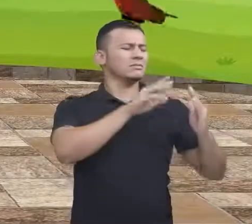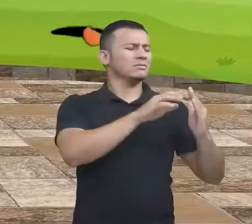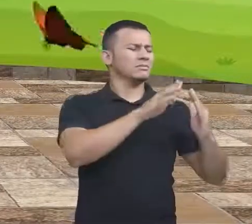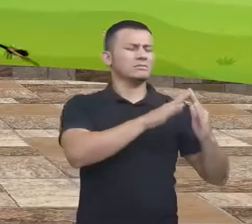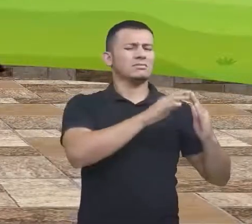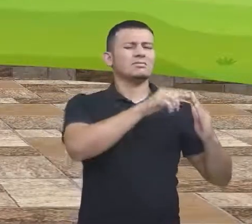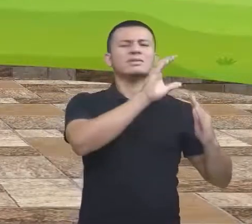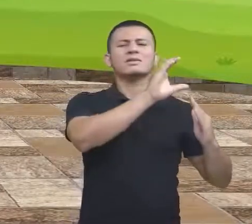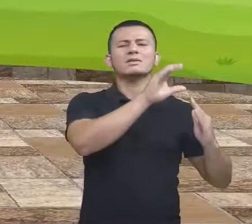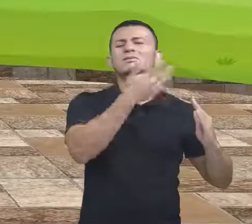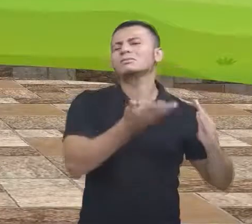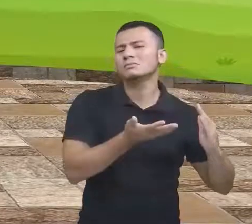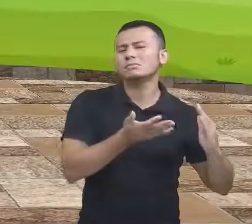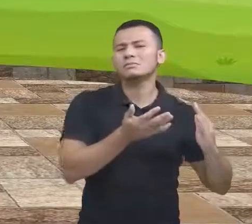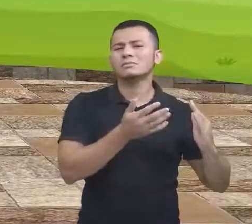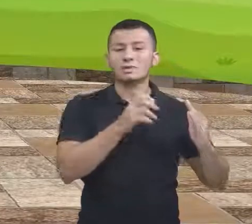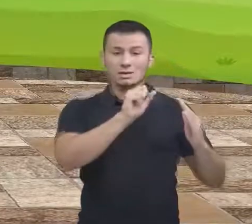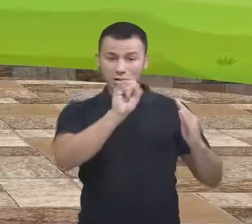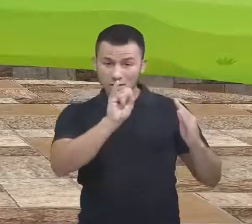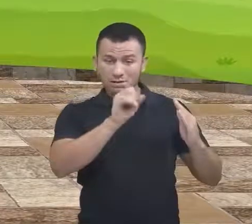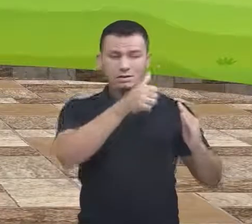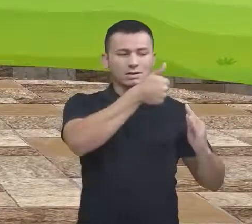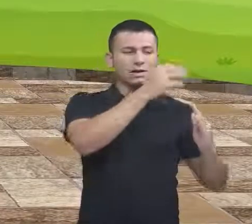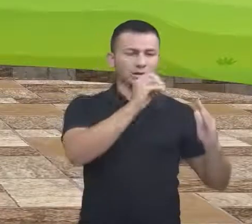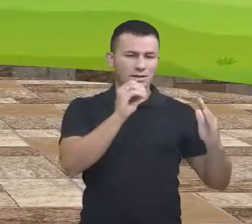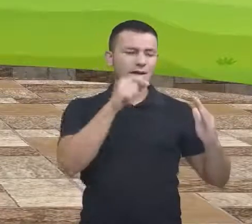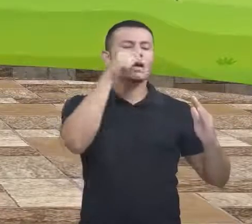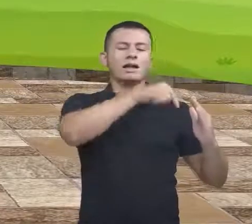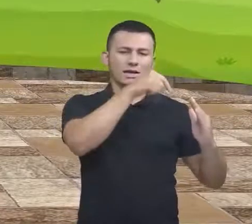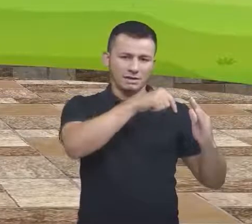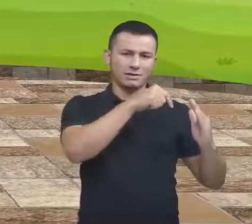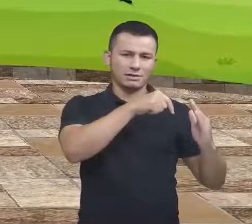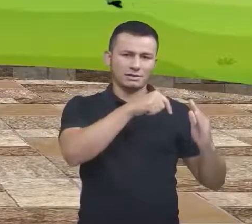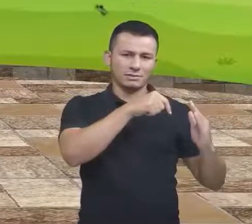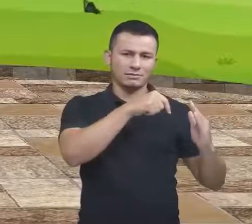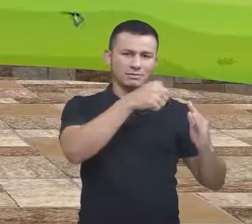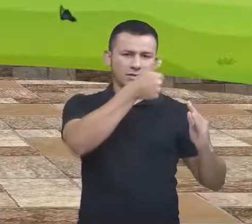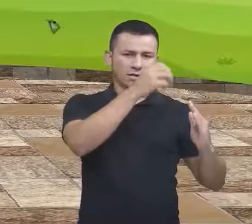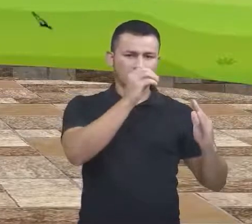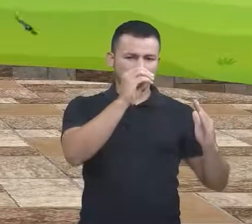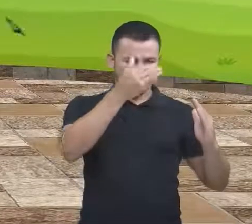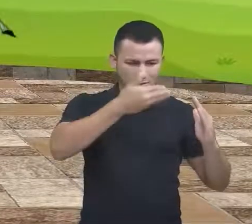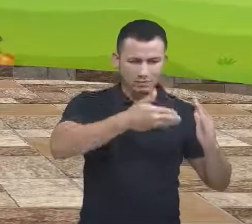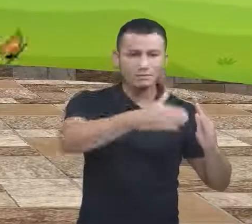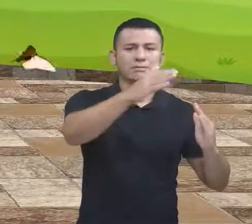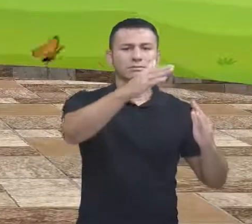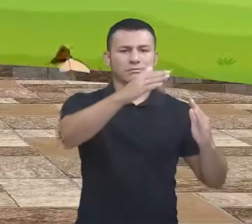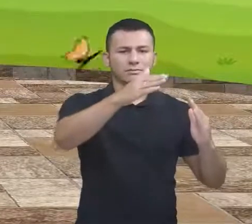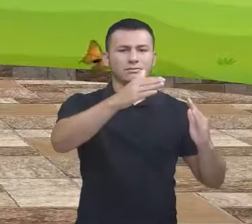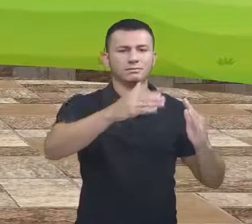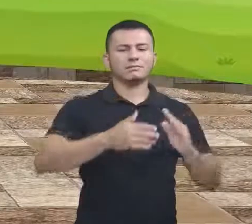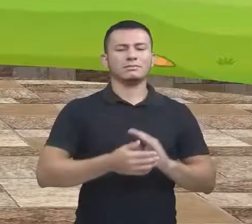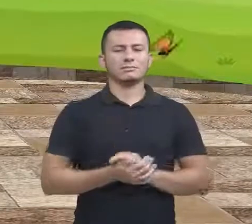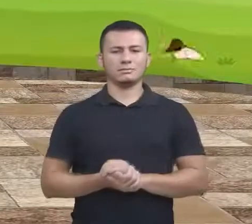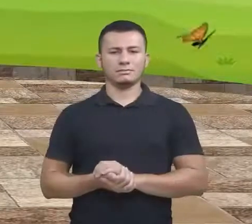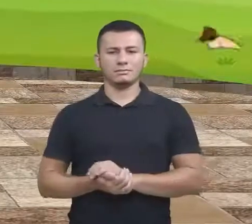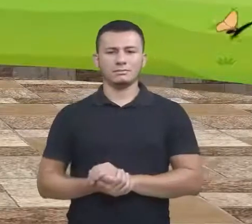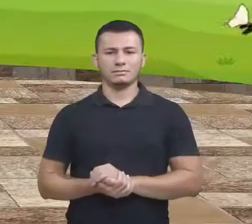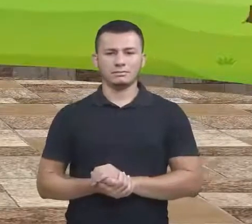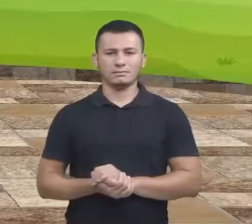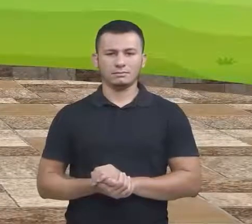se eu digo sem depois não sei é assim pena